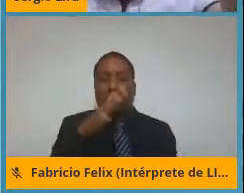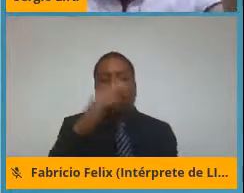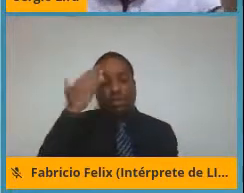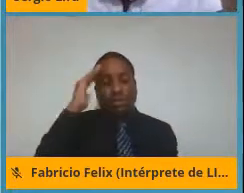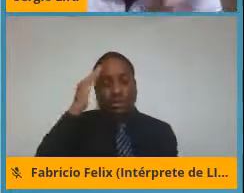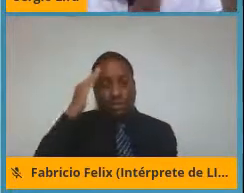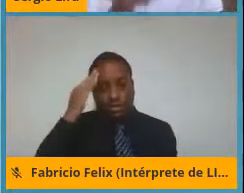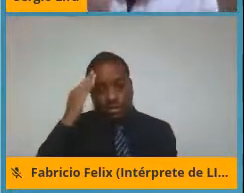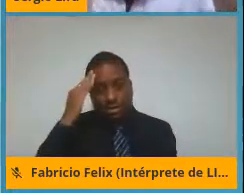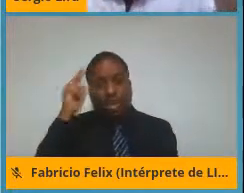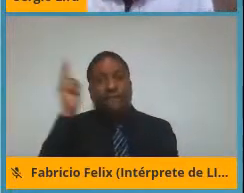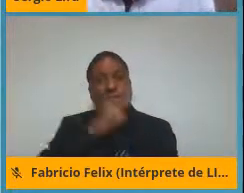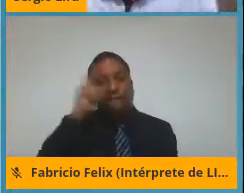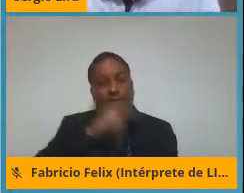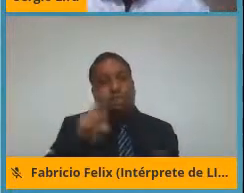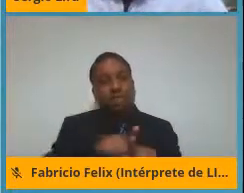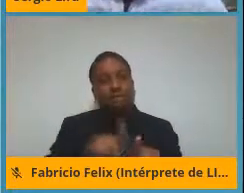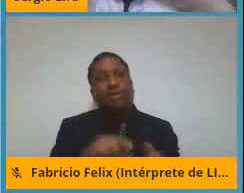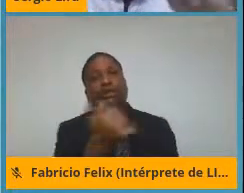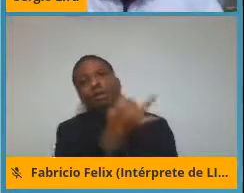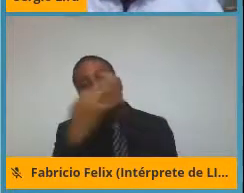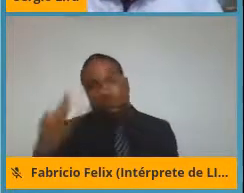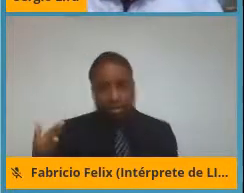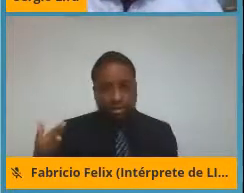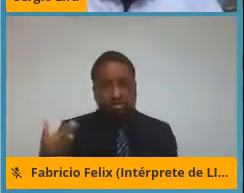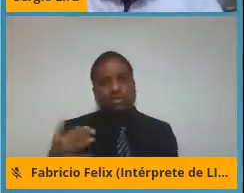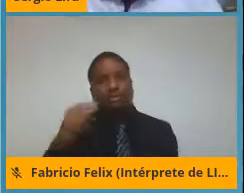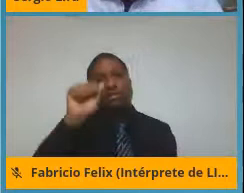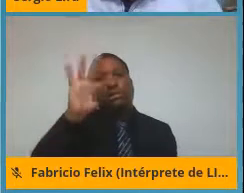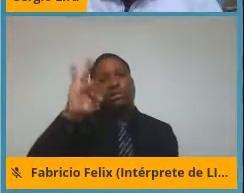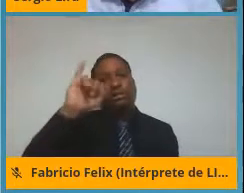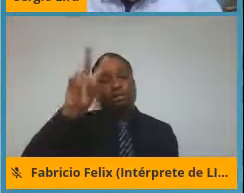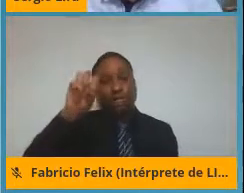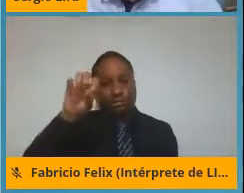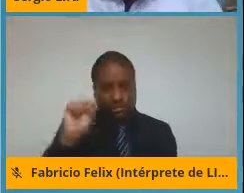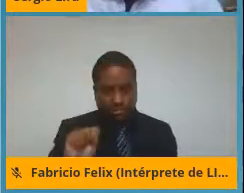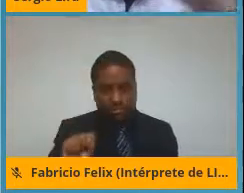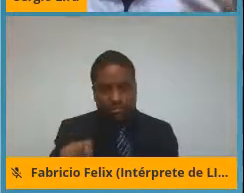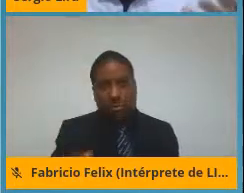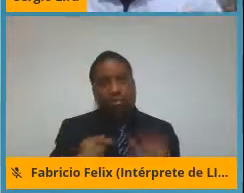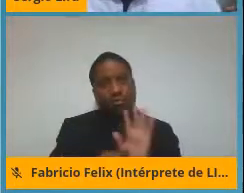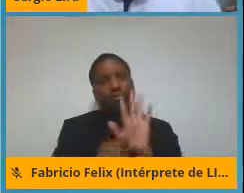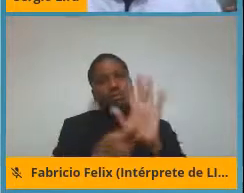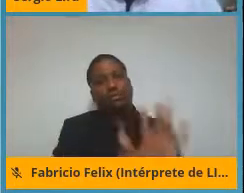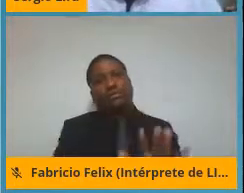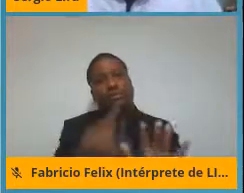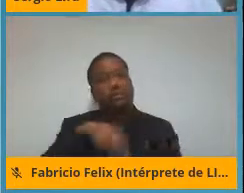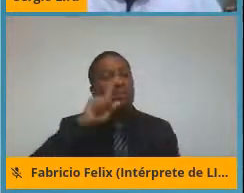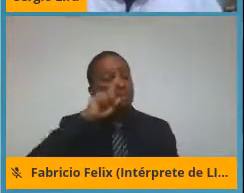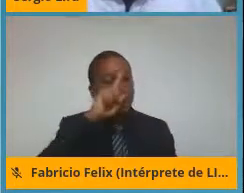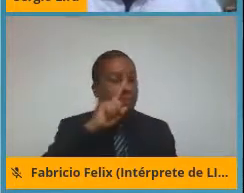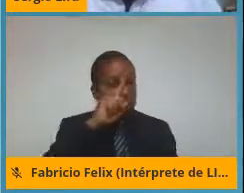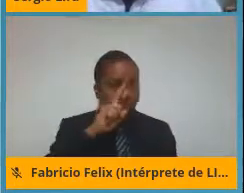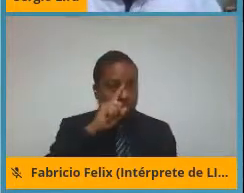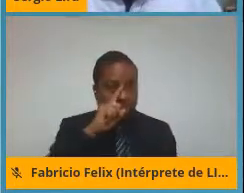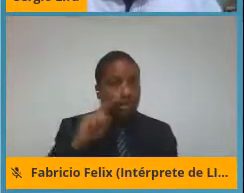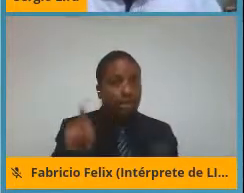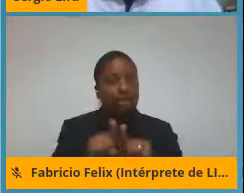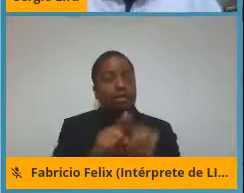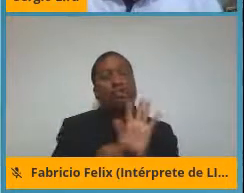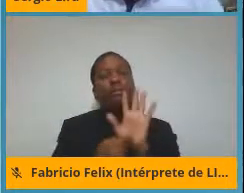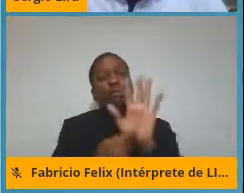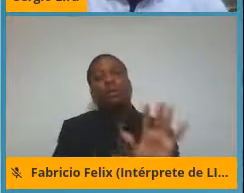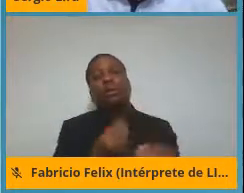além da velocidade, tem um número de casos ativos que deve apontar para a gente um risco. E mais, ela mostra como é diferente